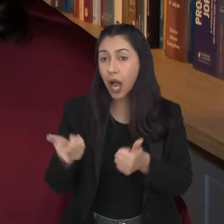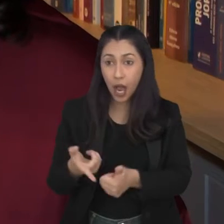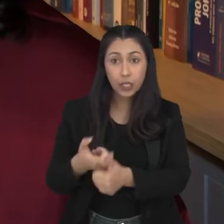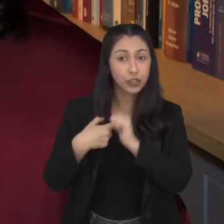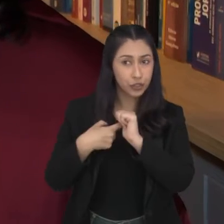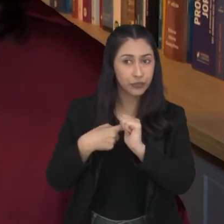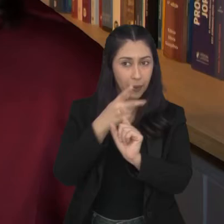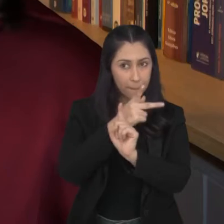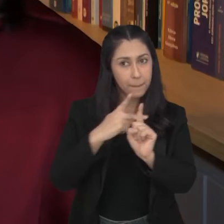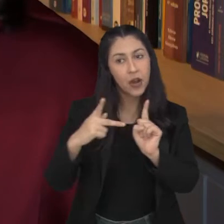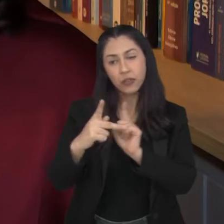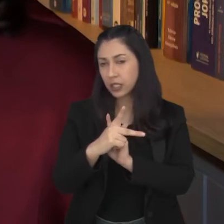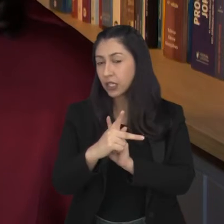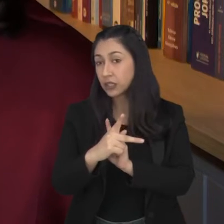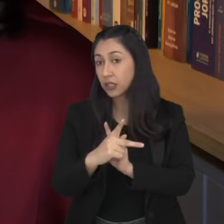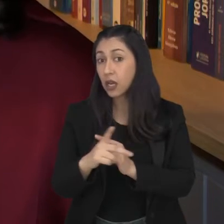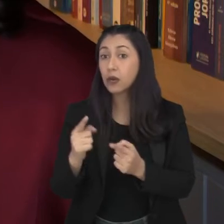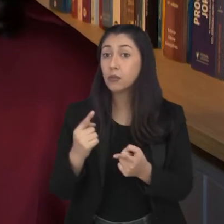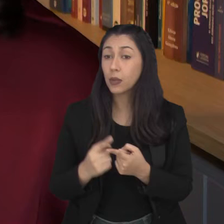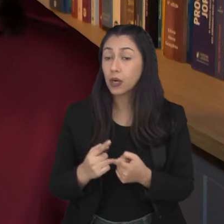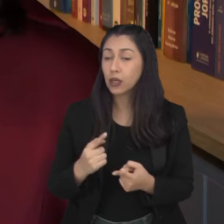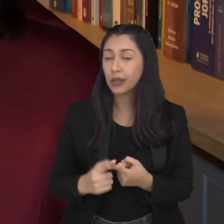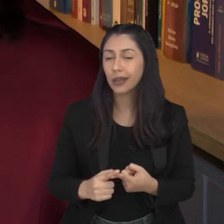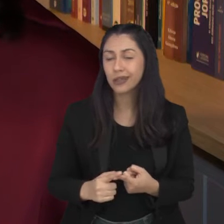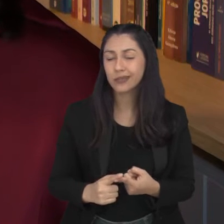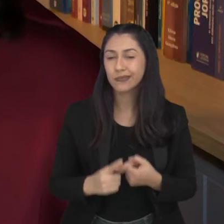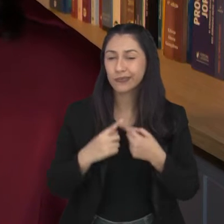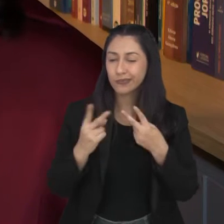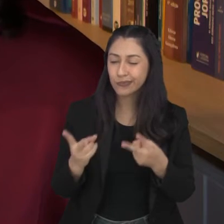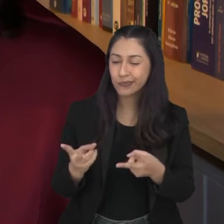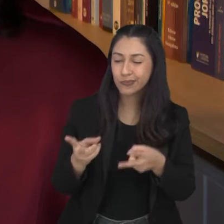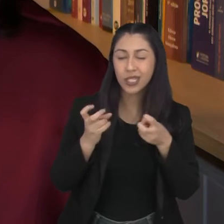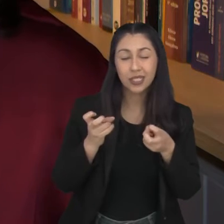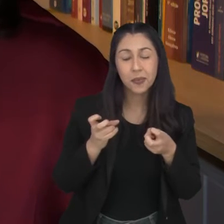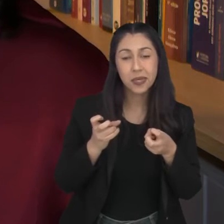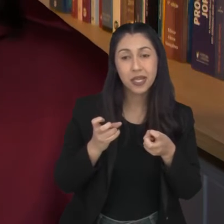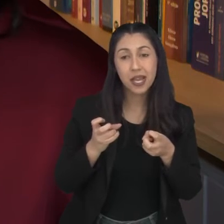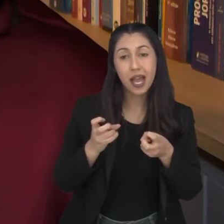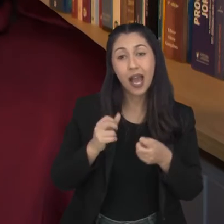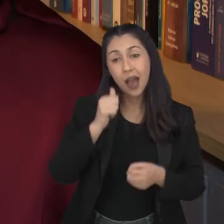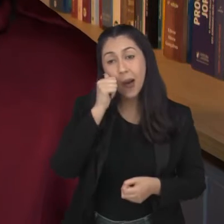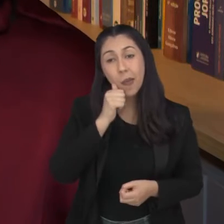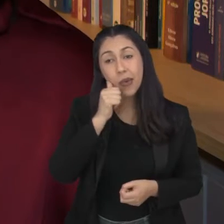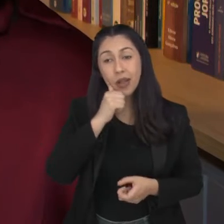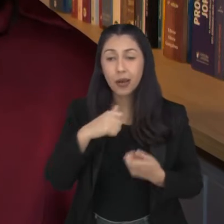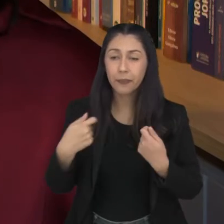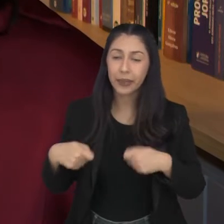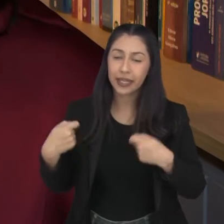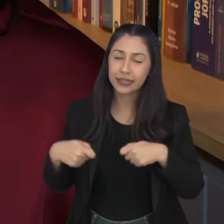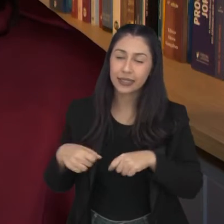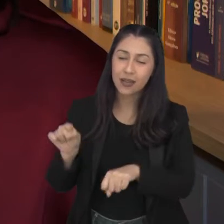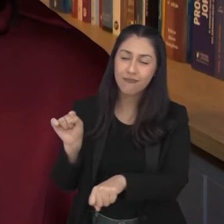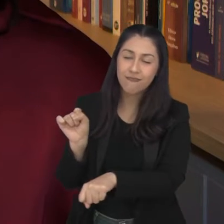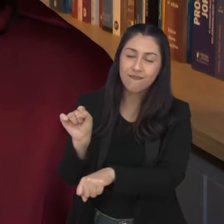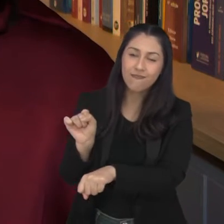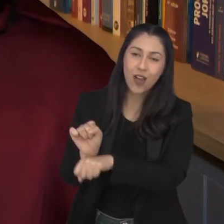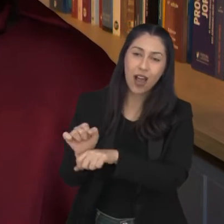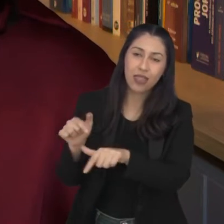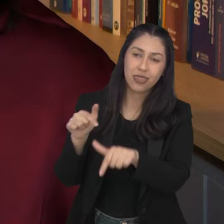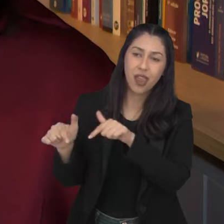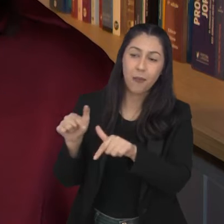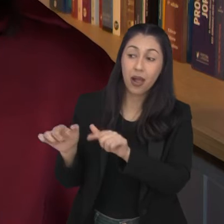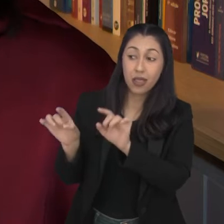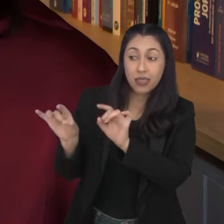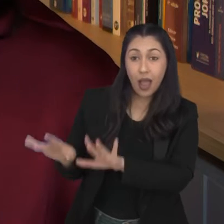contribuição faltante. Isso nada mais é do que um reconhecimento dessa mulher que para de trabalhar muitas